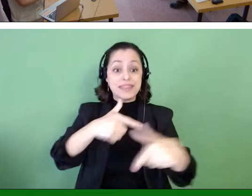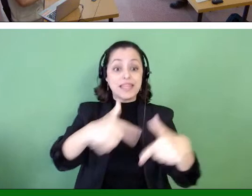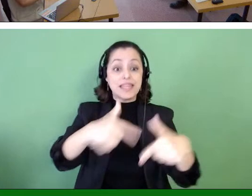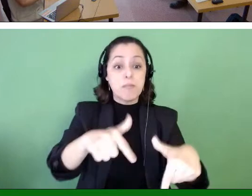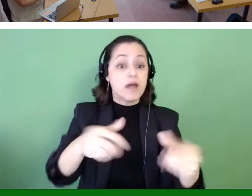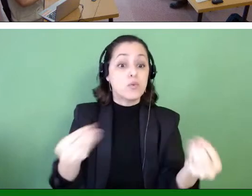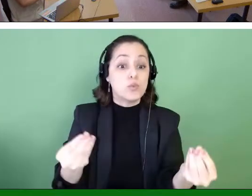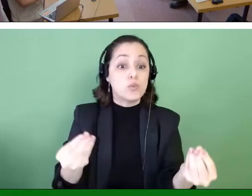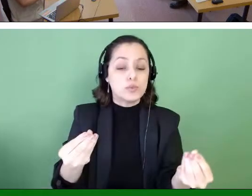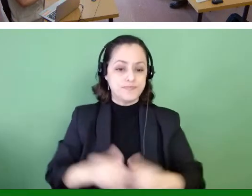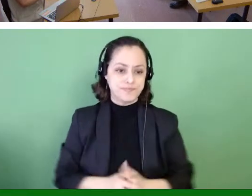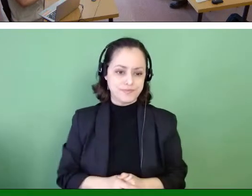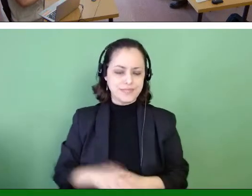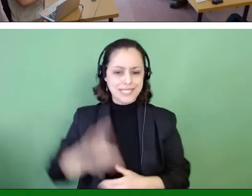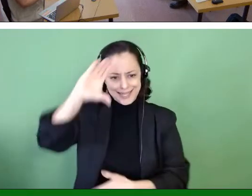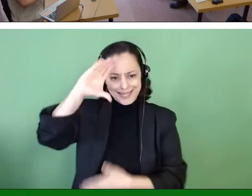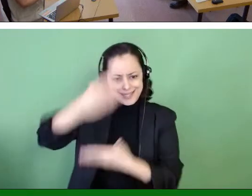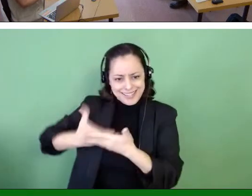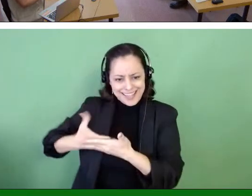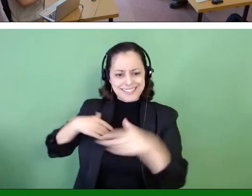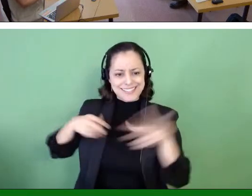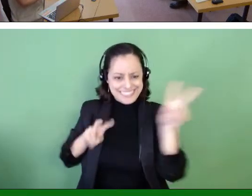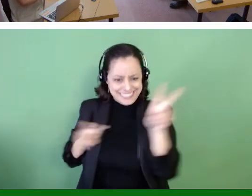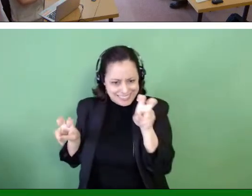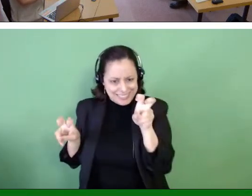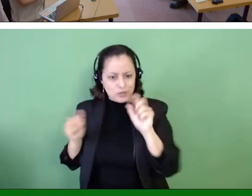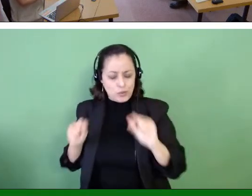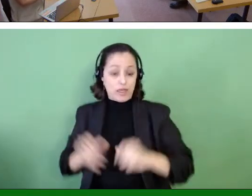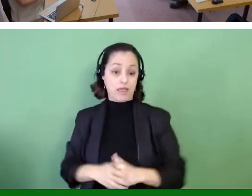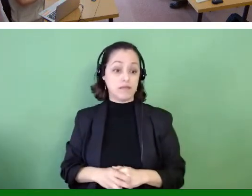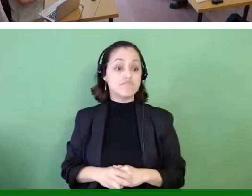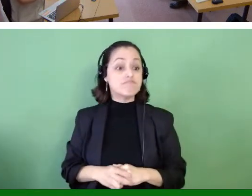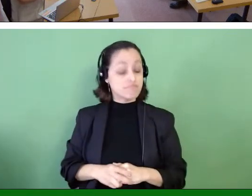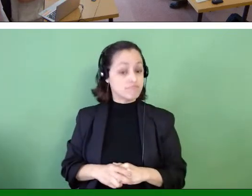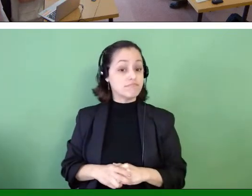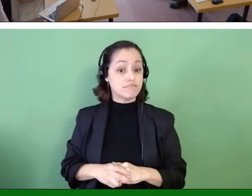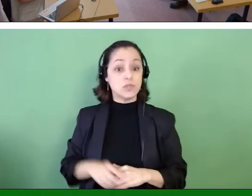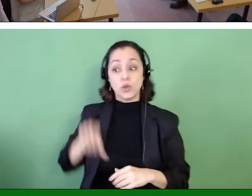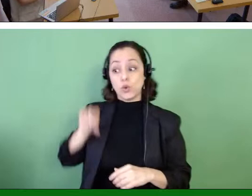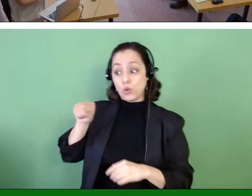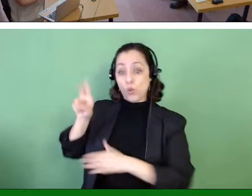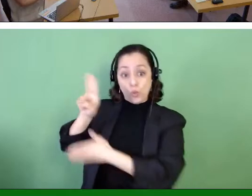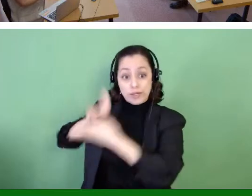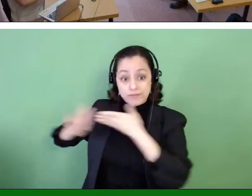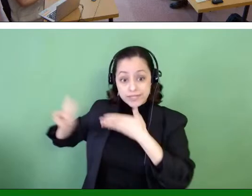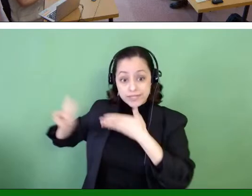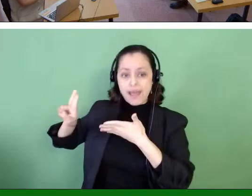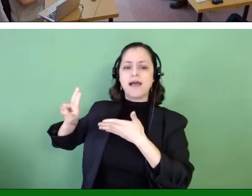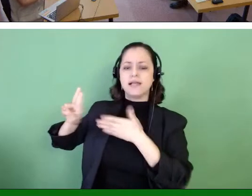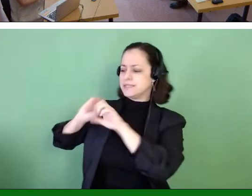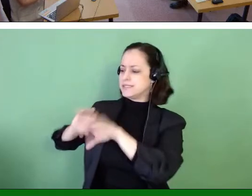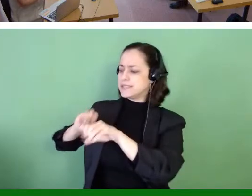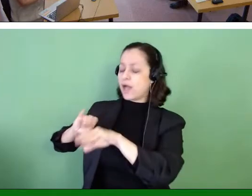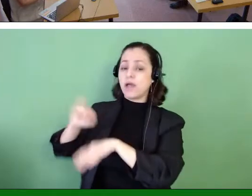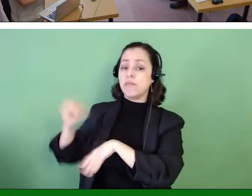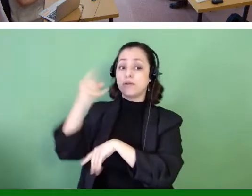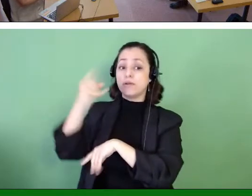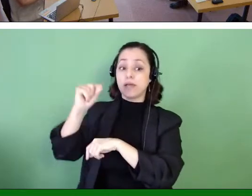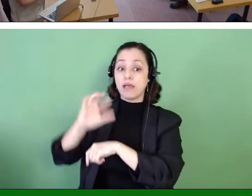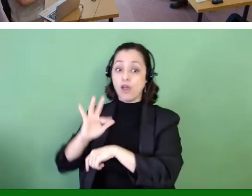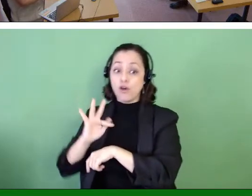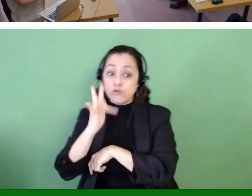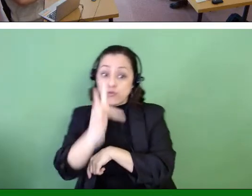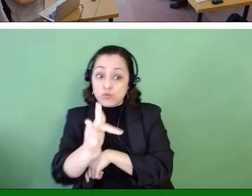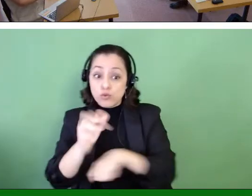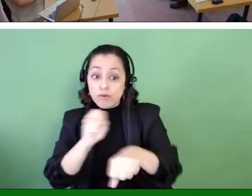muito nisso, que o que importa para a universidade é muito mais o que o aluno consegue fazer quando ele sai dela, o que ele consegue entregar para esse mercado.